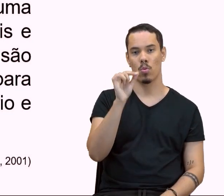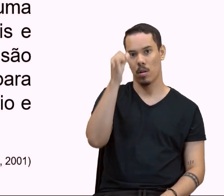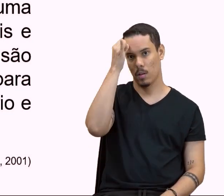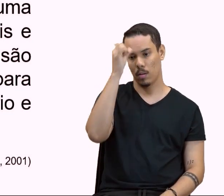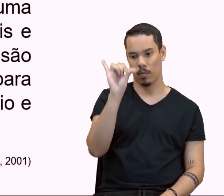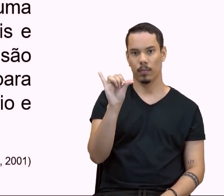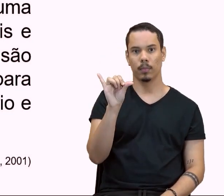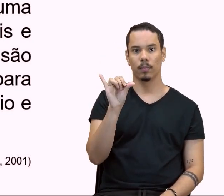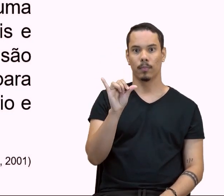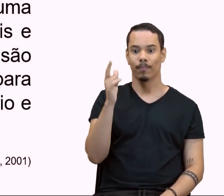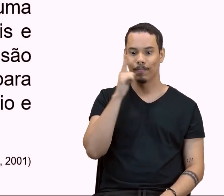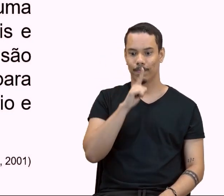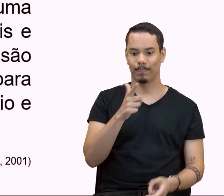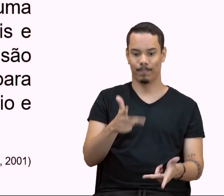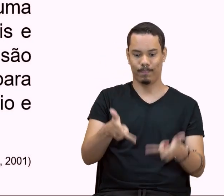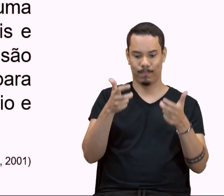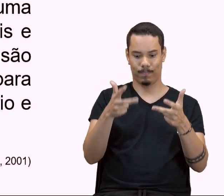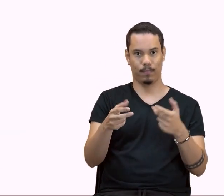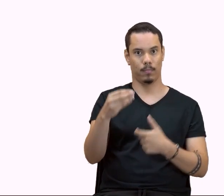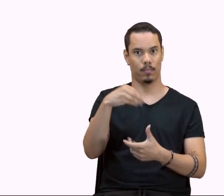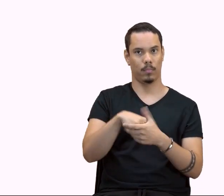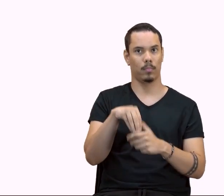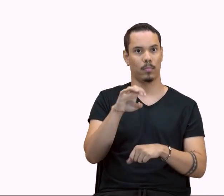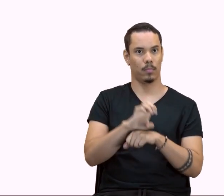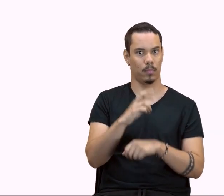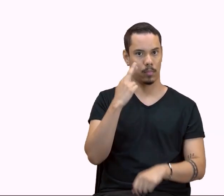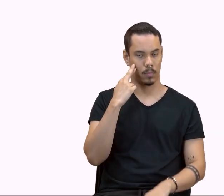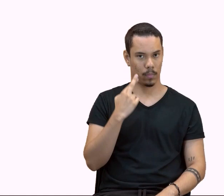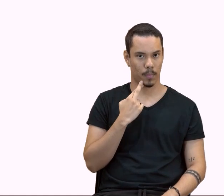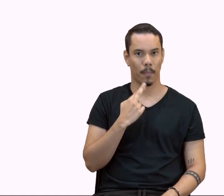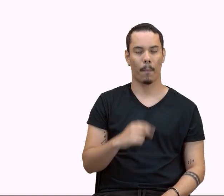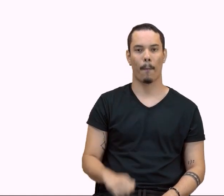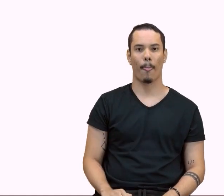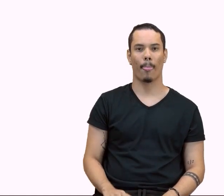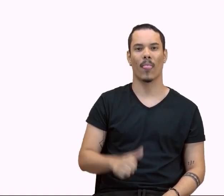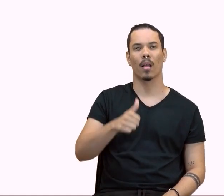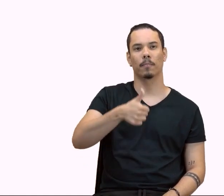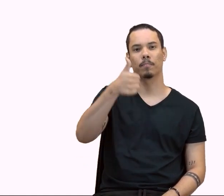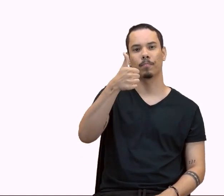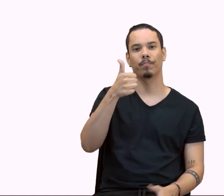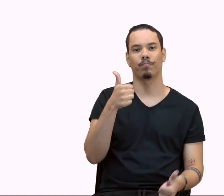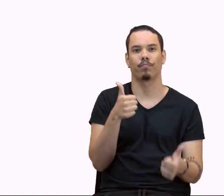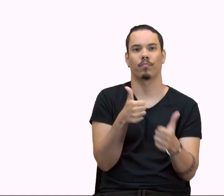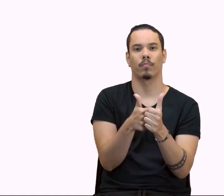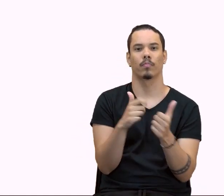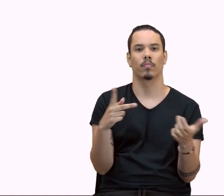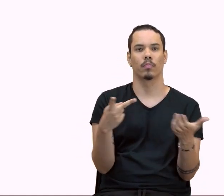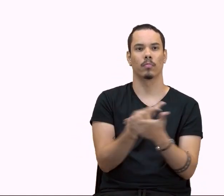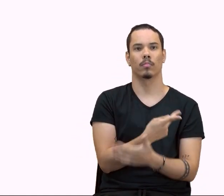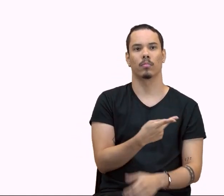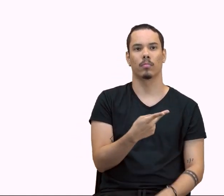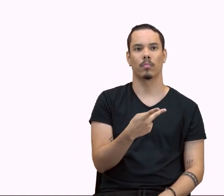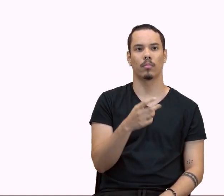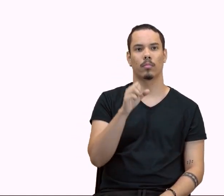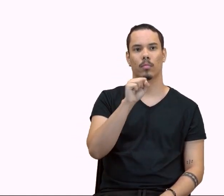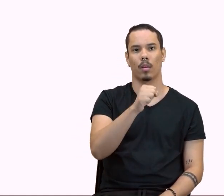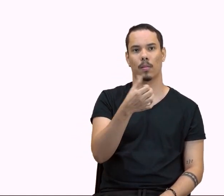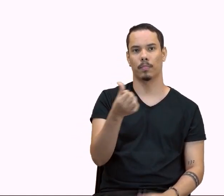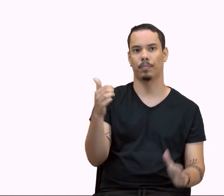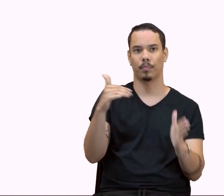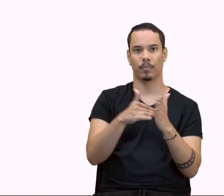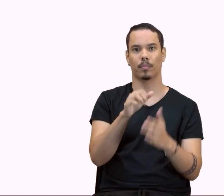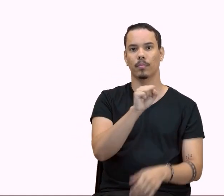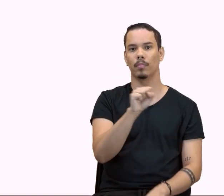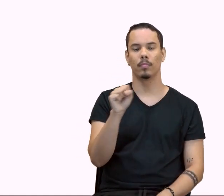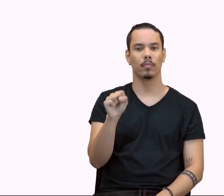aí. Isso. Dentro do estado de Rondônia. Isso. A primeira aproximação ocorreu de 86 a 88. Visava o